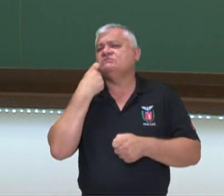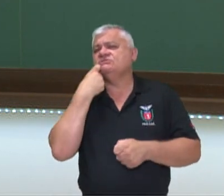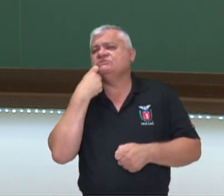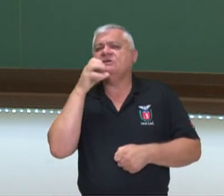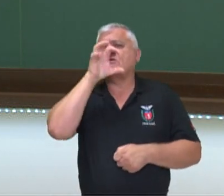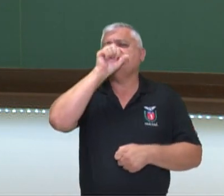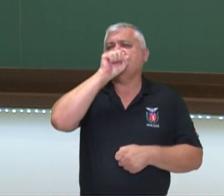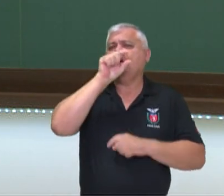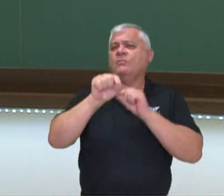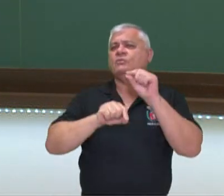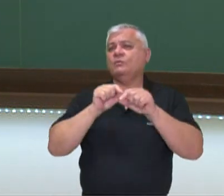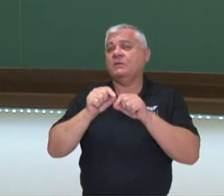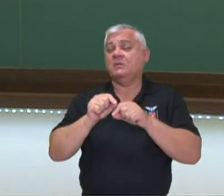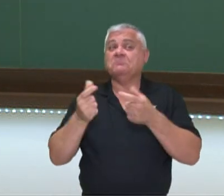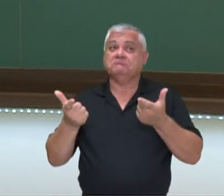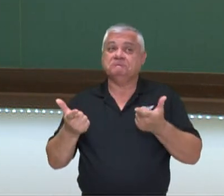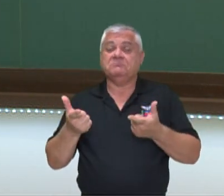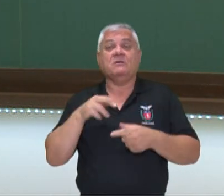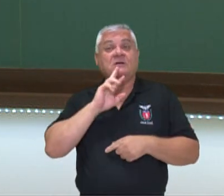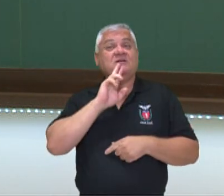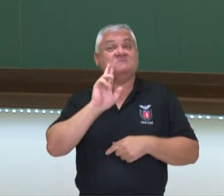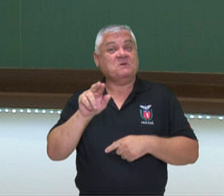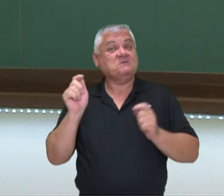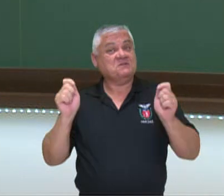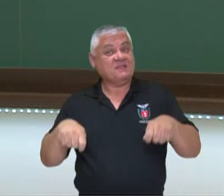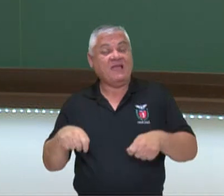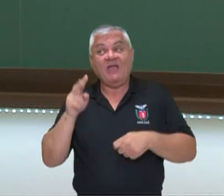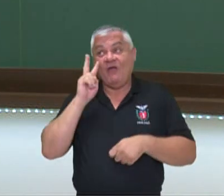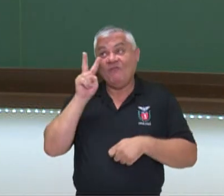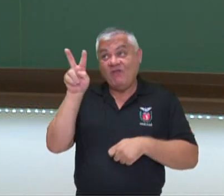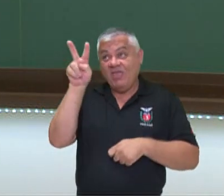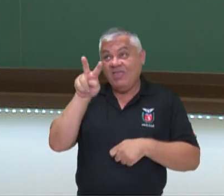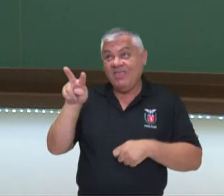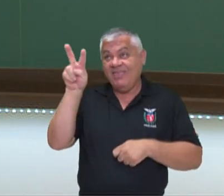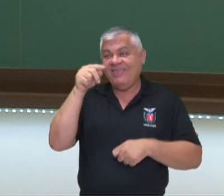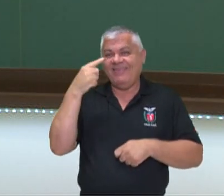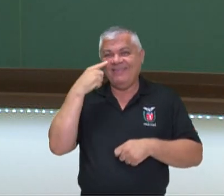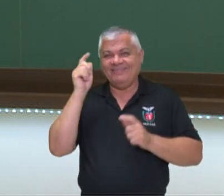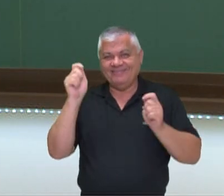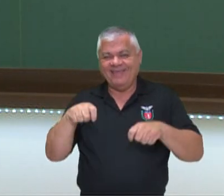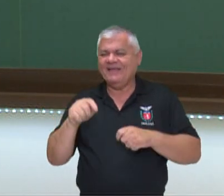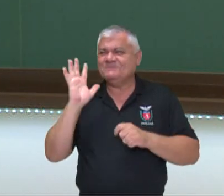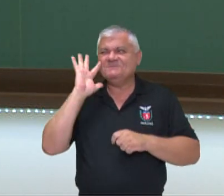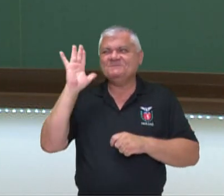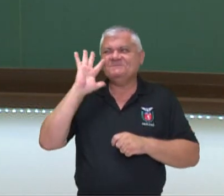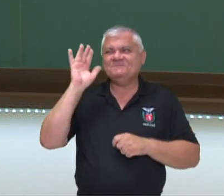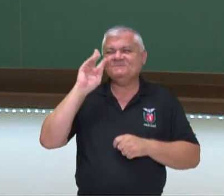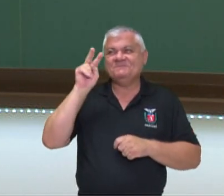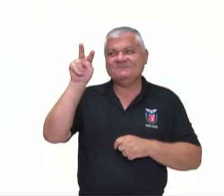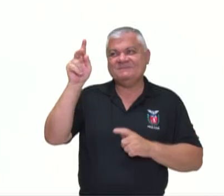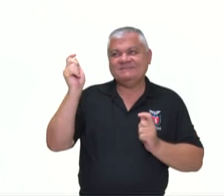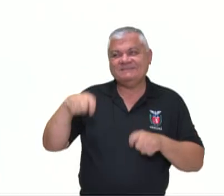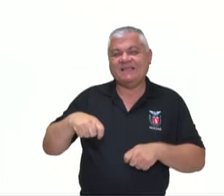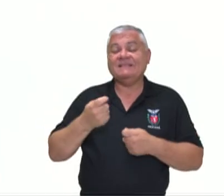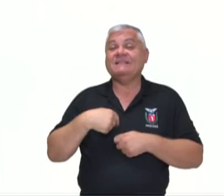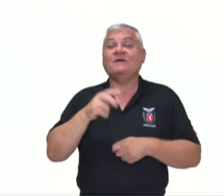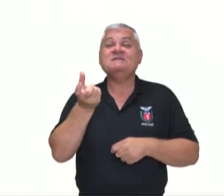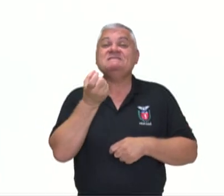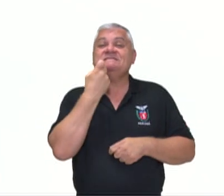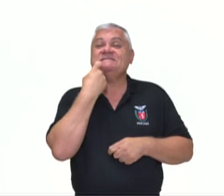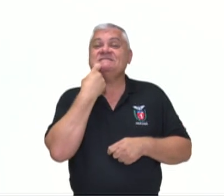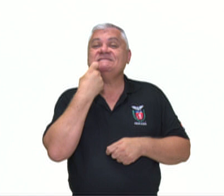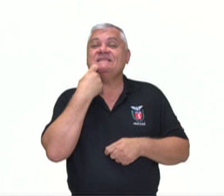sábado? Possíveis respostas, porque como eu disse para vocês, a ideia é vocês utilizarem a sua imaginação. Então, on Fridays,